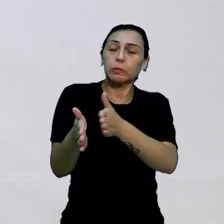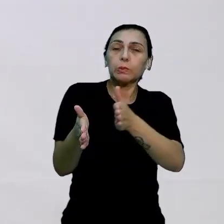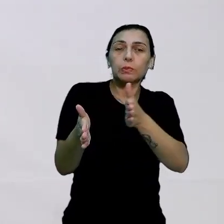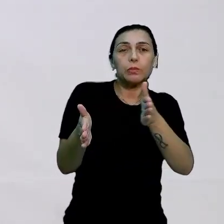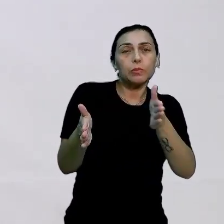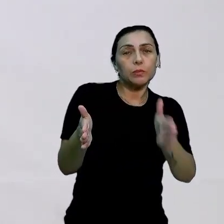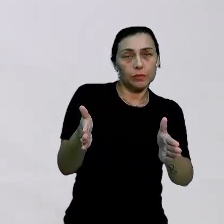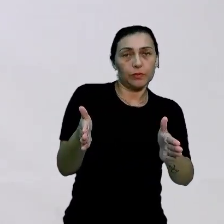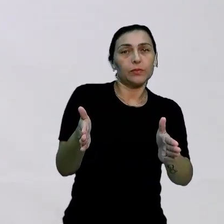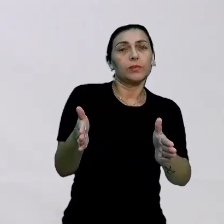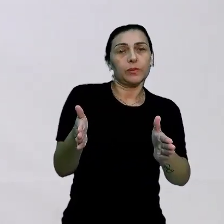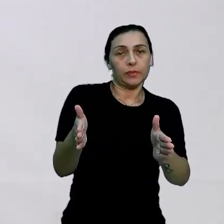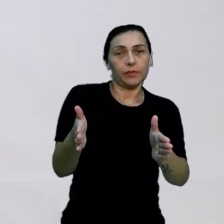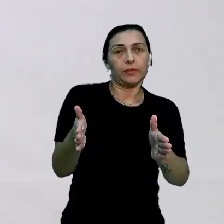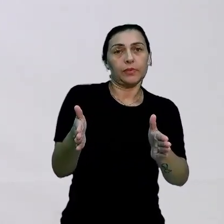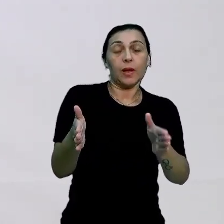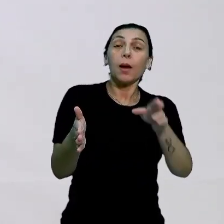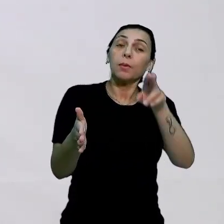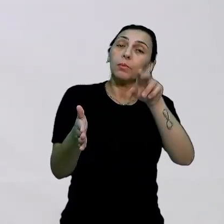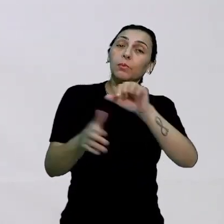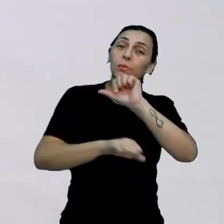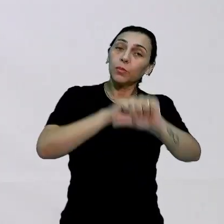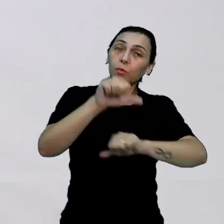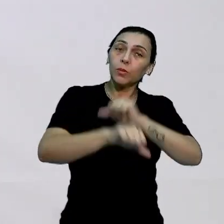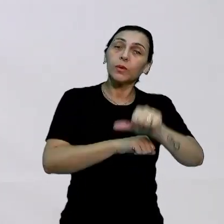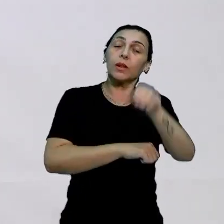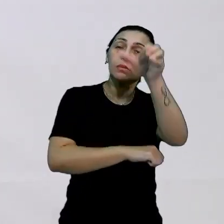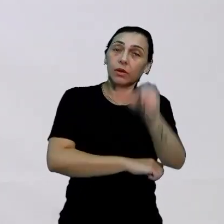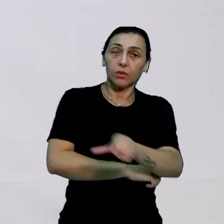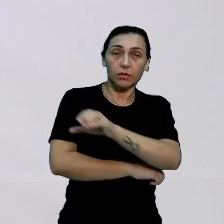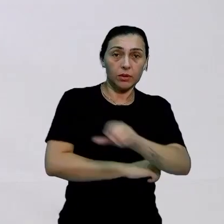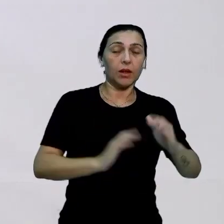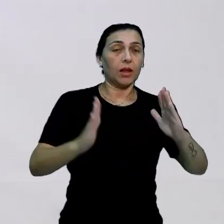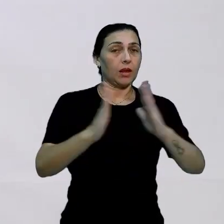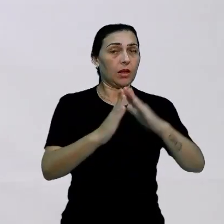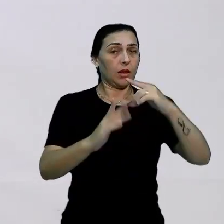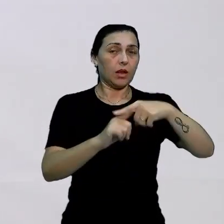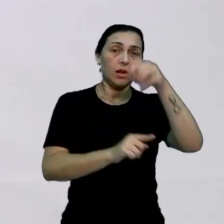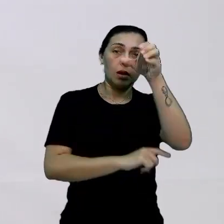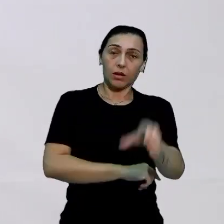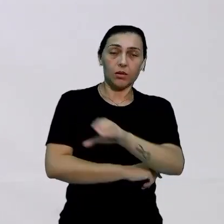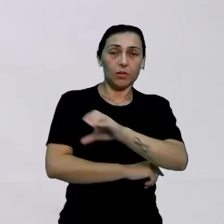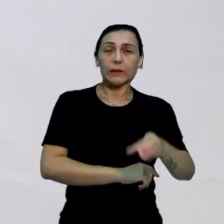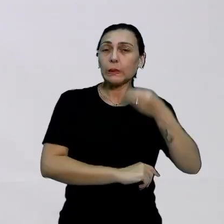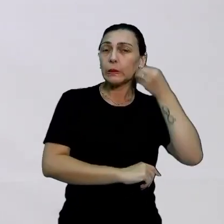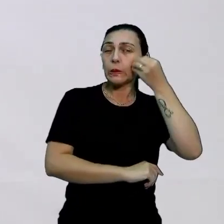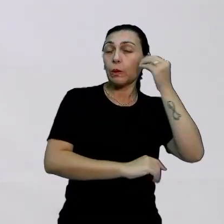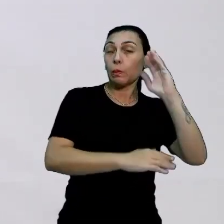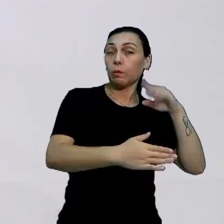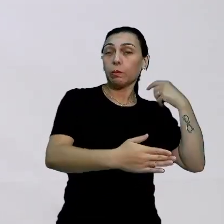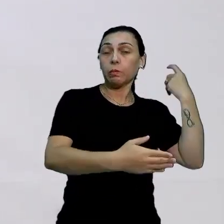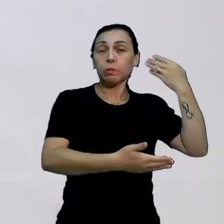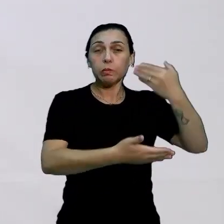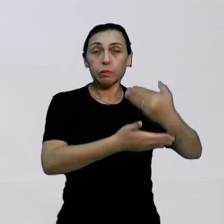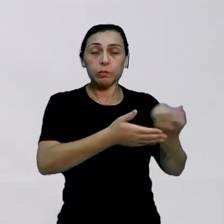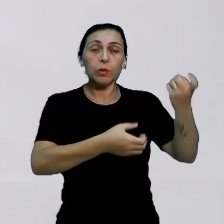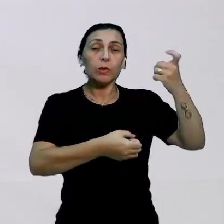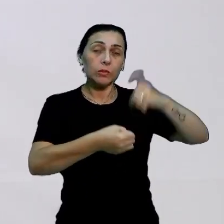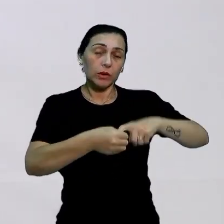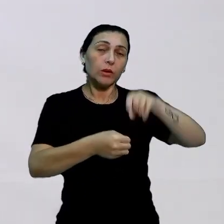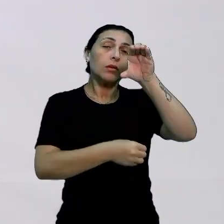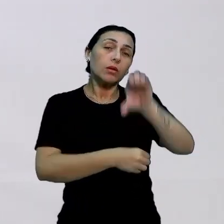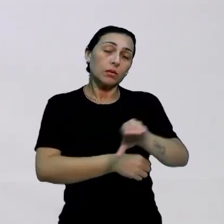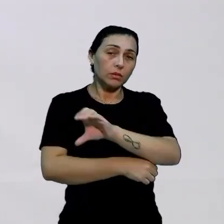da Contra-Reforma Católica, em que a Igreja Católica tenta retomar aí o